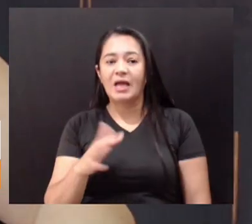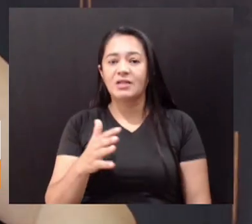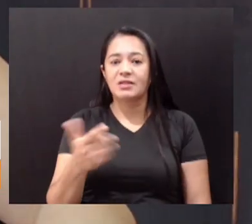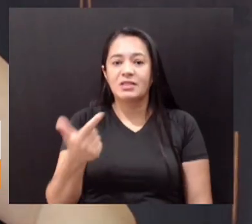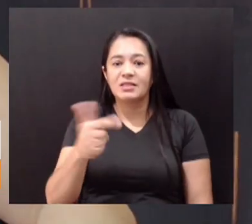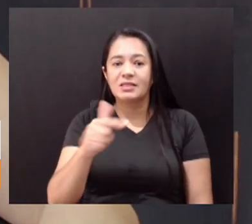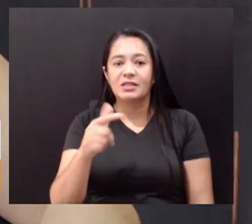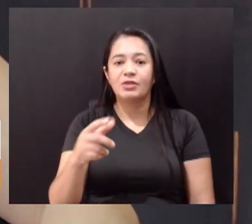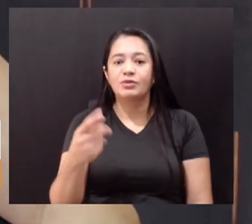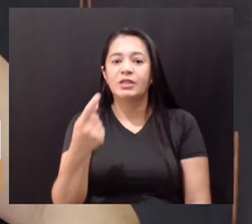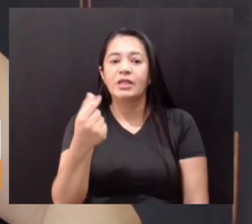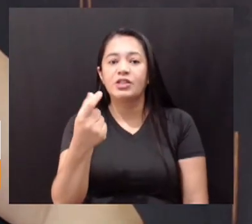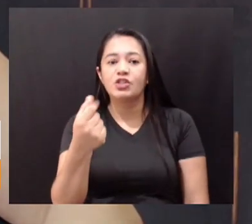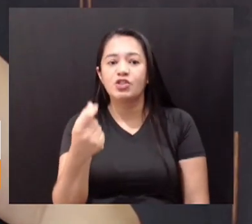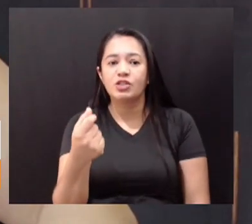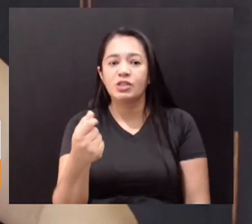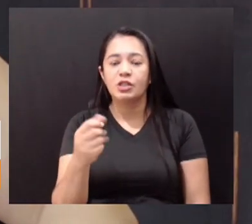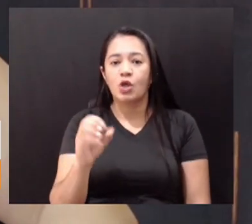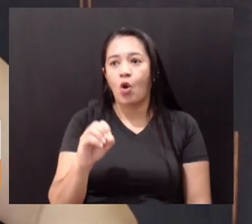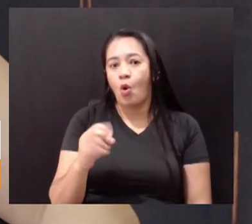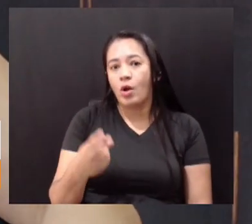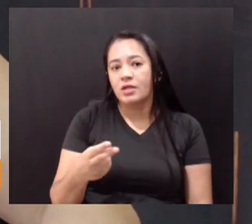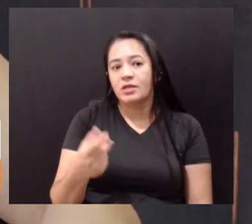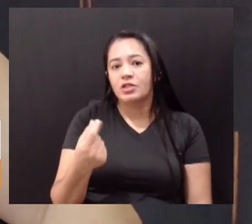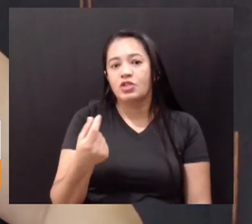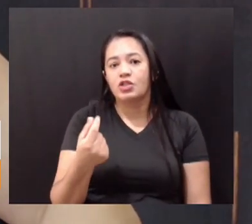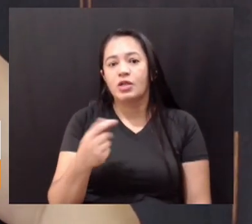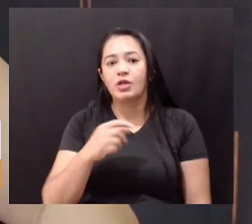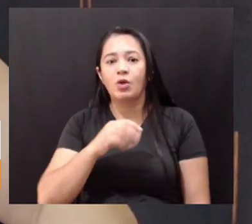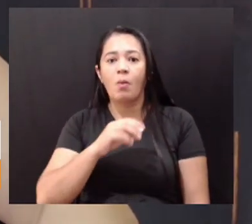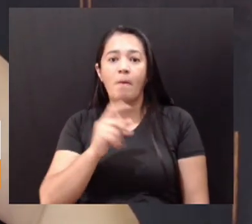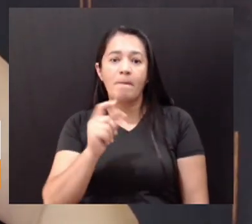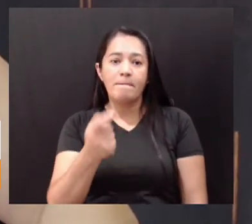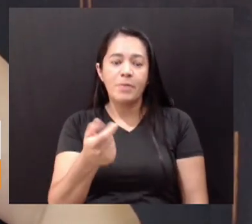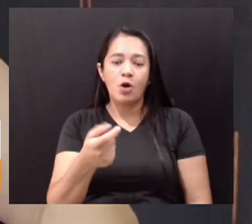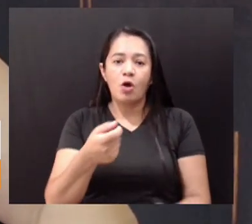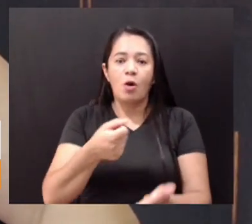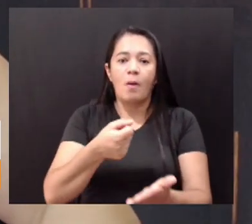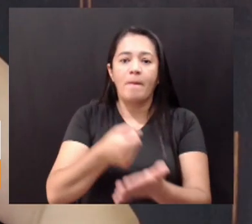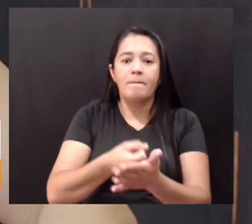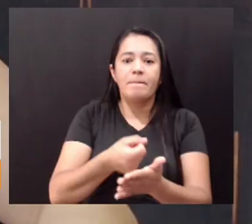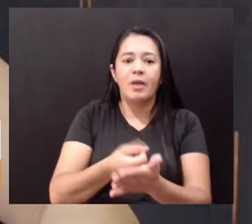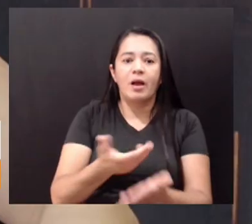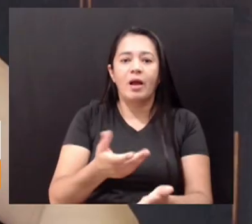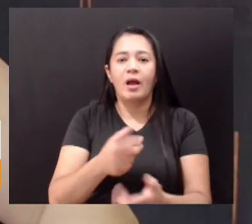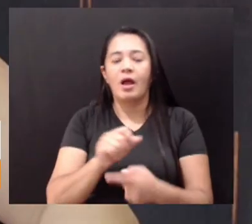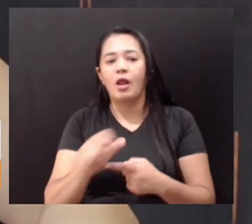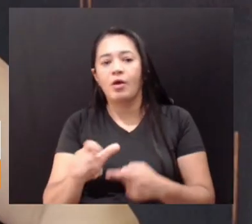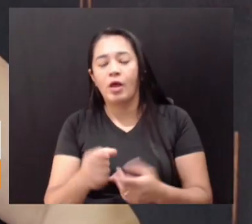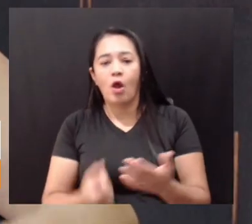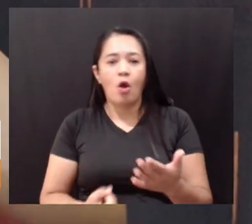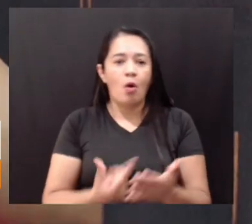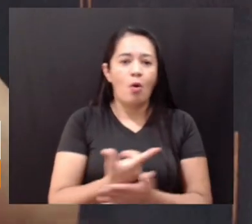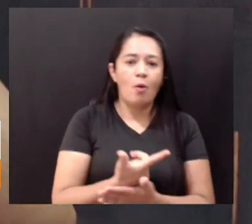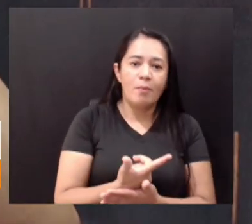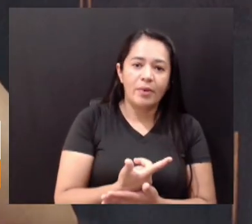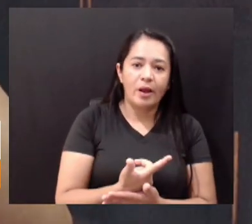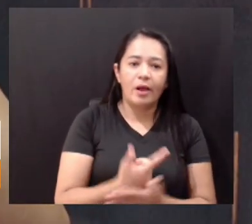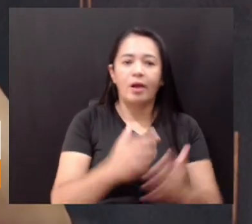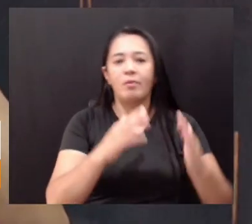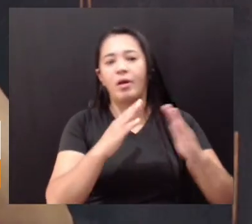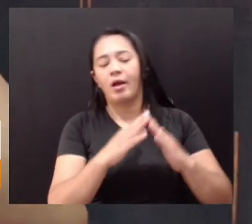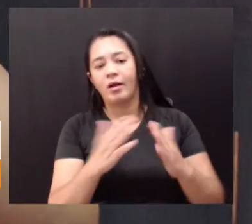muito pouco recurso para elas poderem pagar um aluguel, para elas poderem comprar, pagarem uma parcela de uma casa própria. Então eles